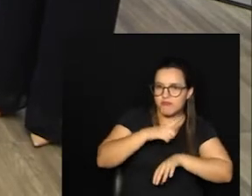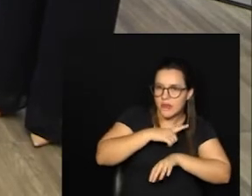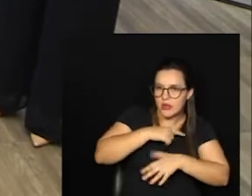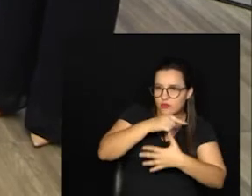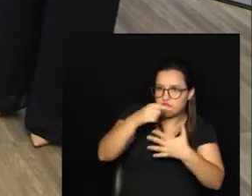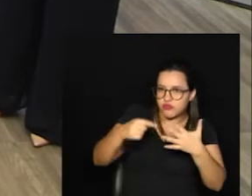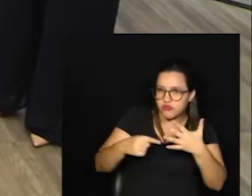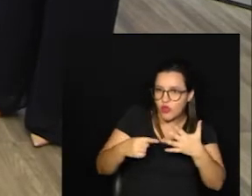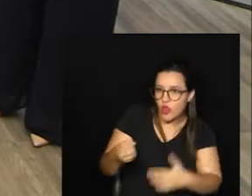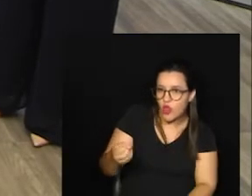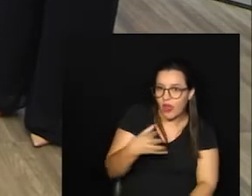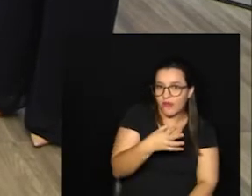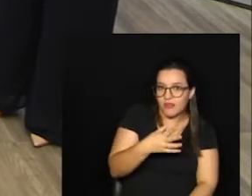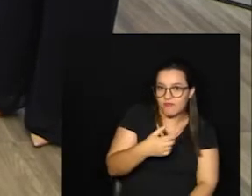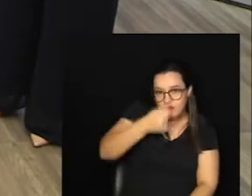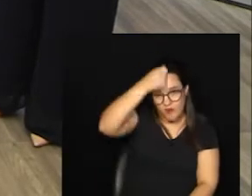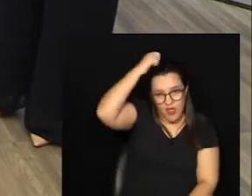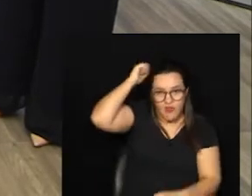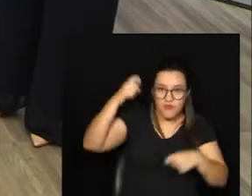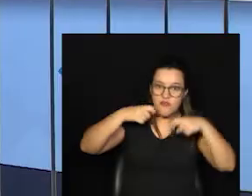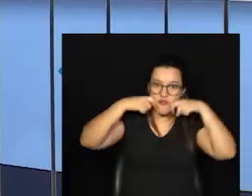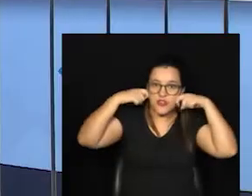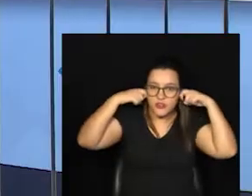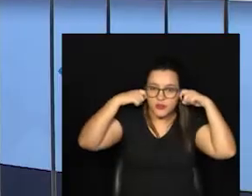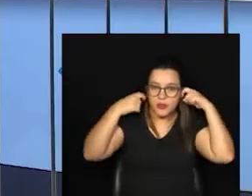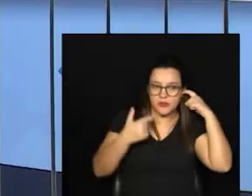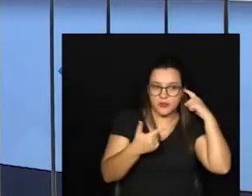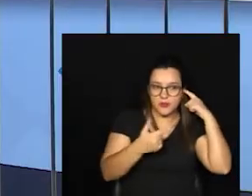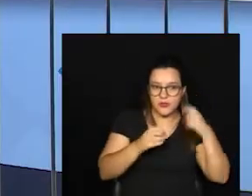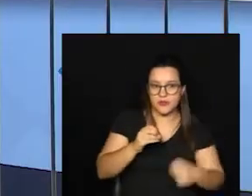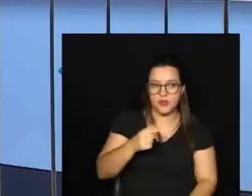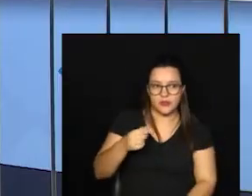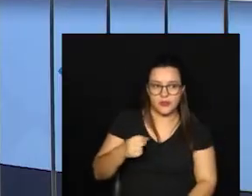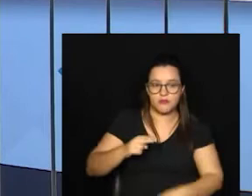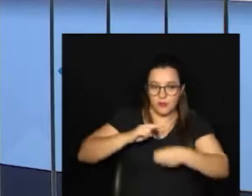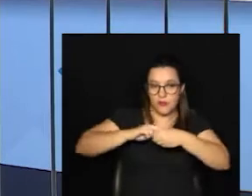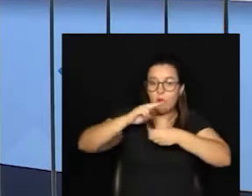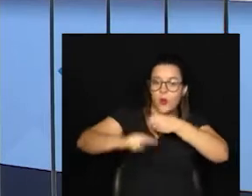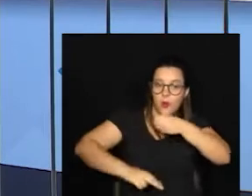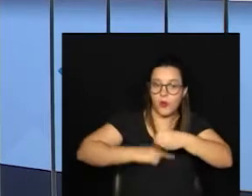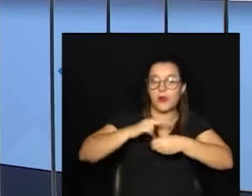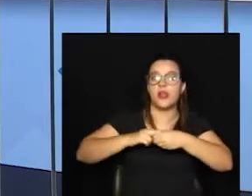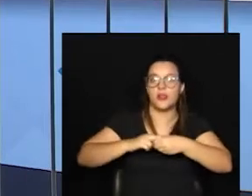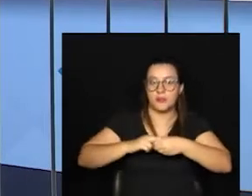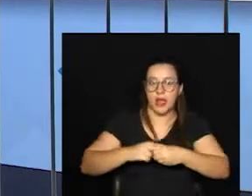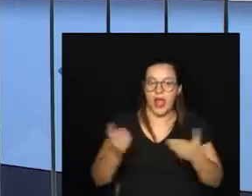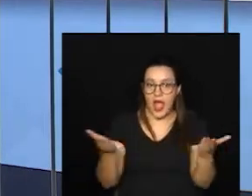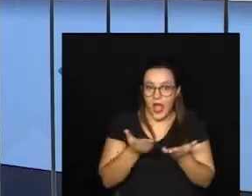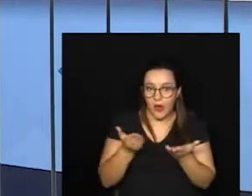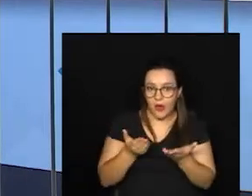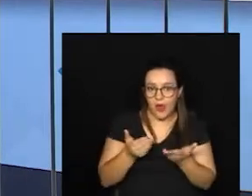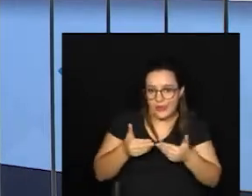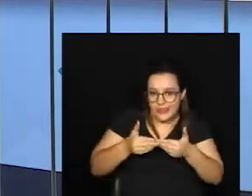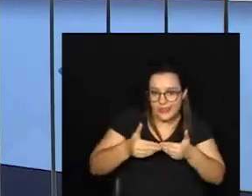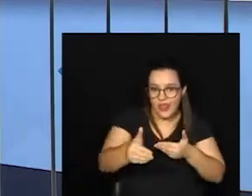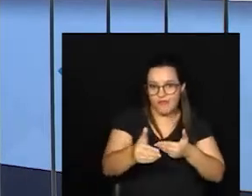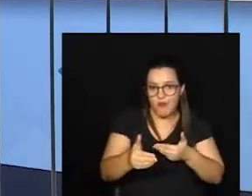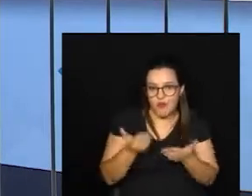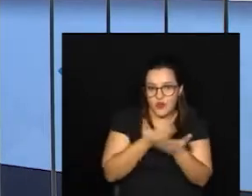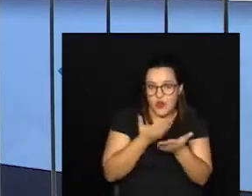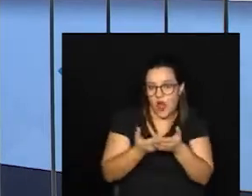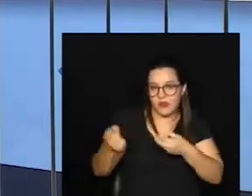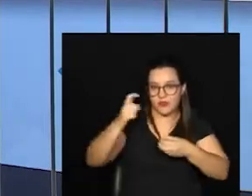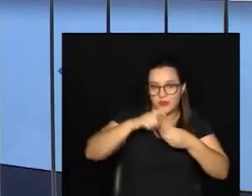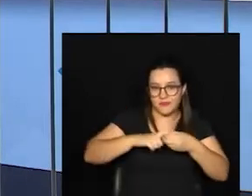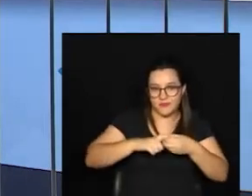o vestibular 2021 da Unesp. Agora a gente vai falar bastante sobre a educação, porque as aulas estão aí, os alunos do